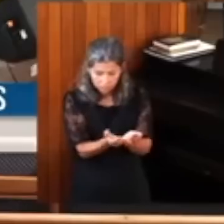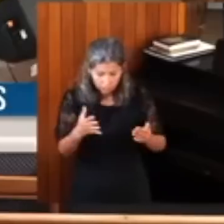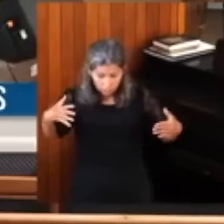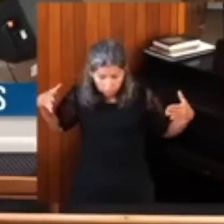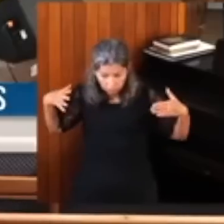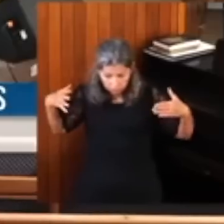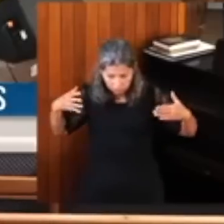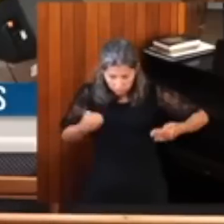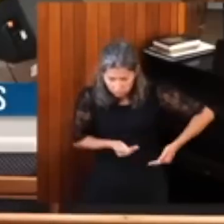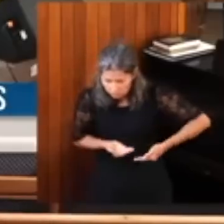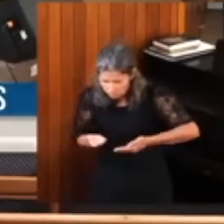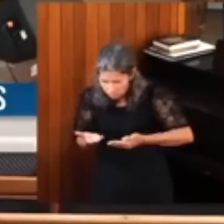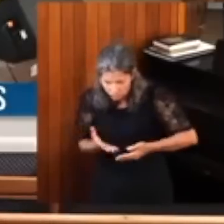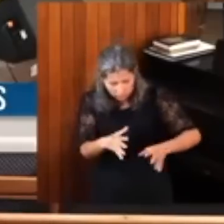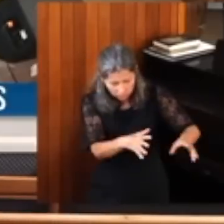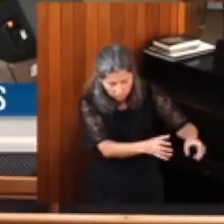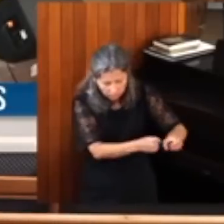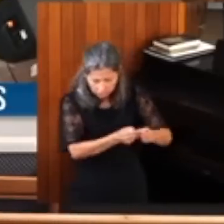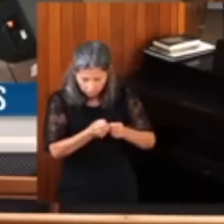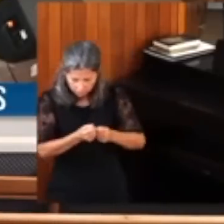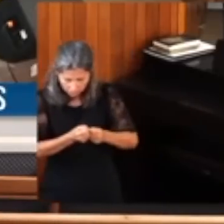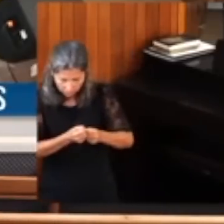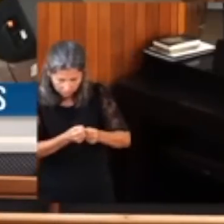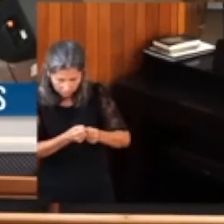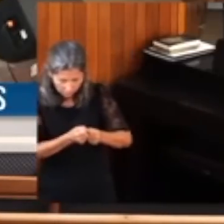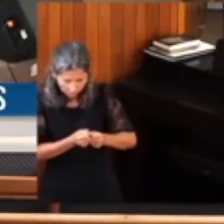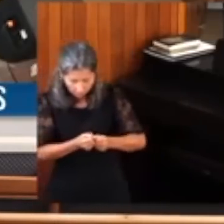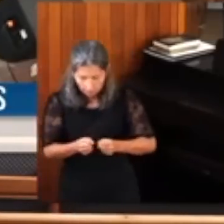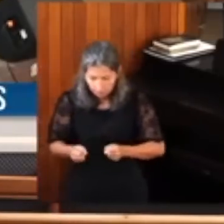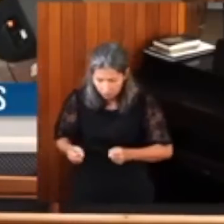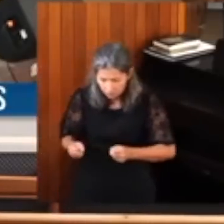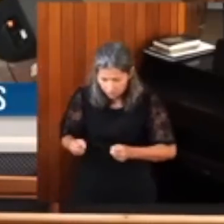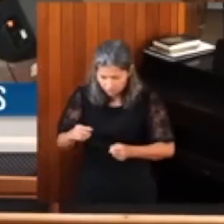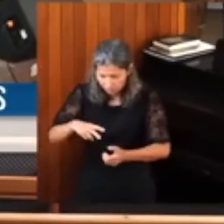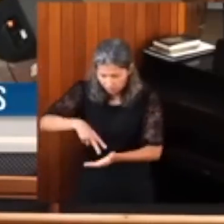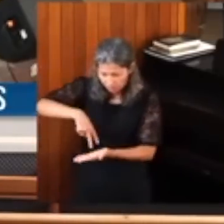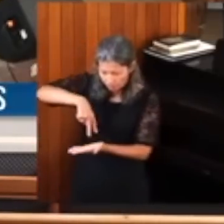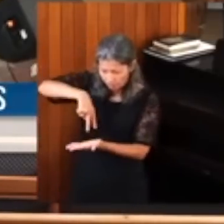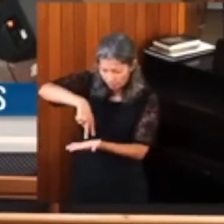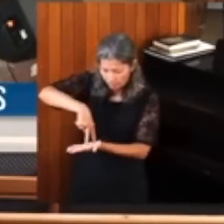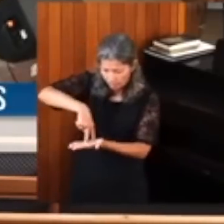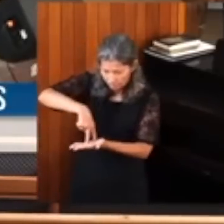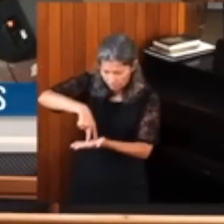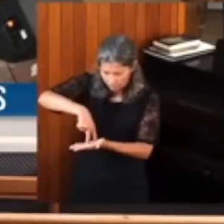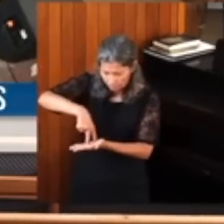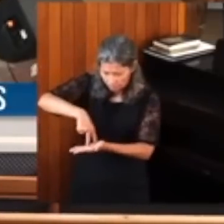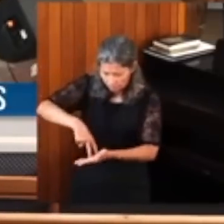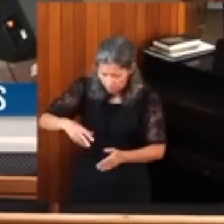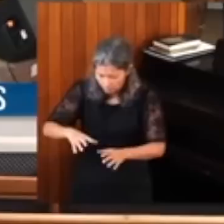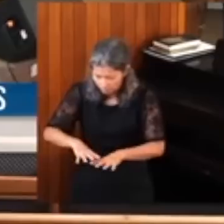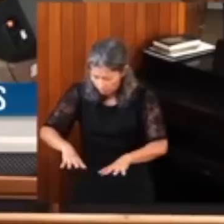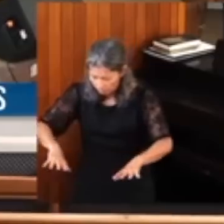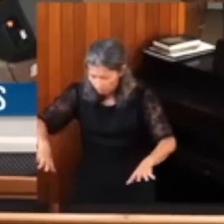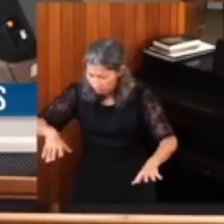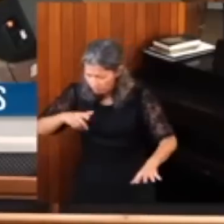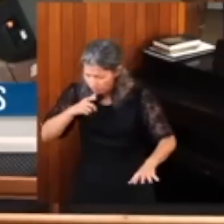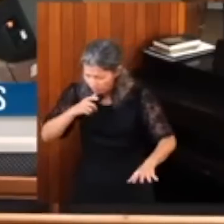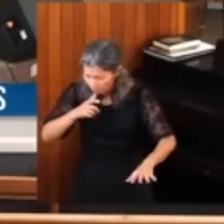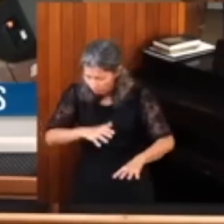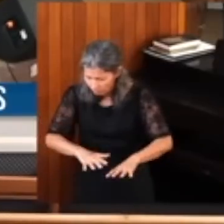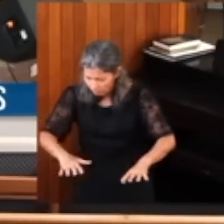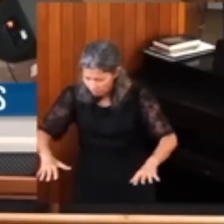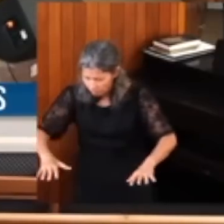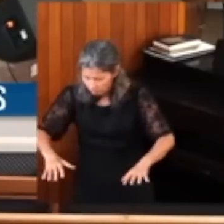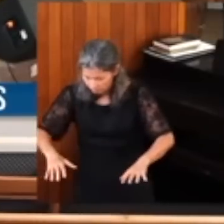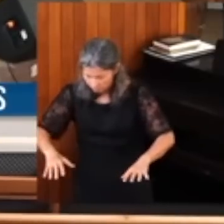pé, sobre o mar e sobre a terra. Então eu fui ao anjo, pedindo-lhe que me desse o livrinho. Ele então me falou: pegue o